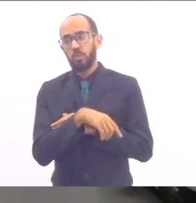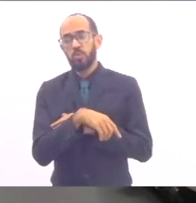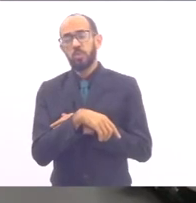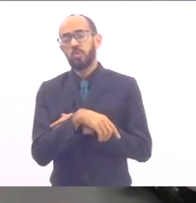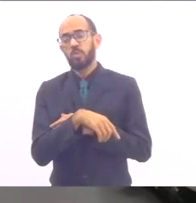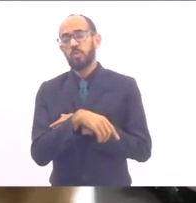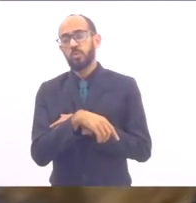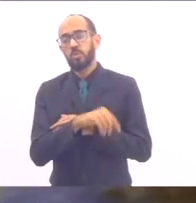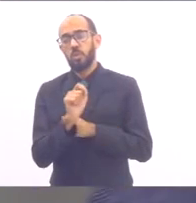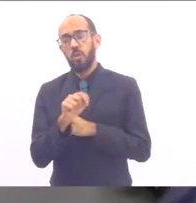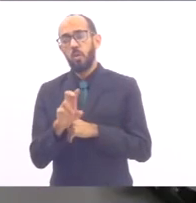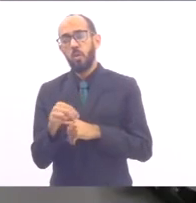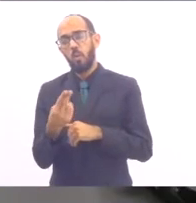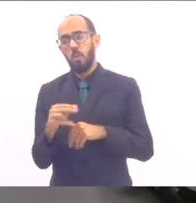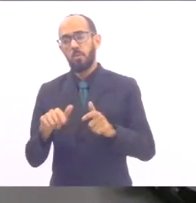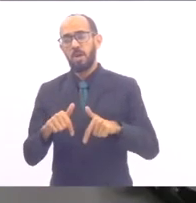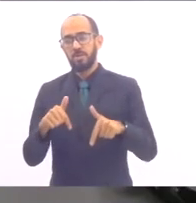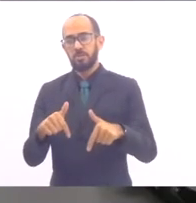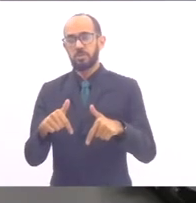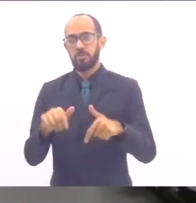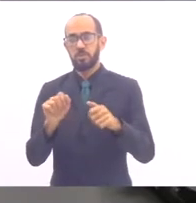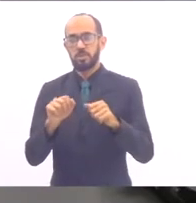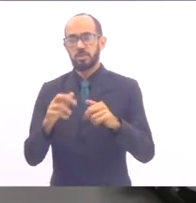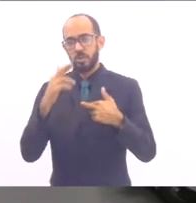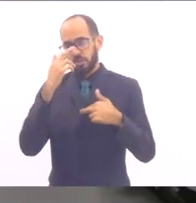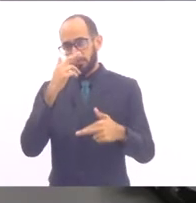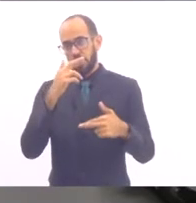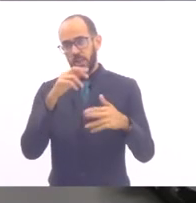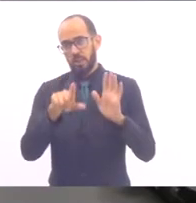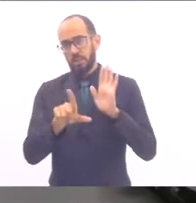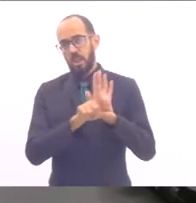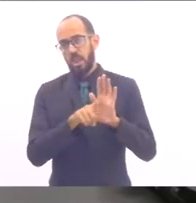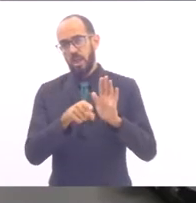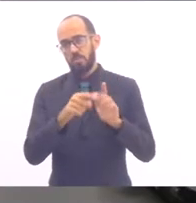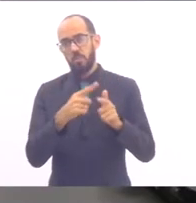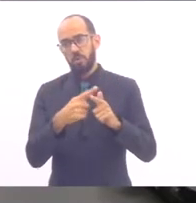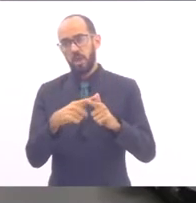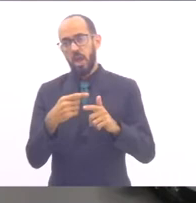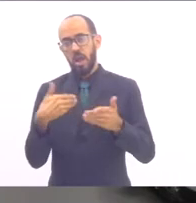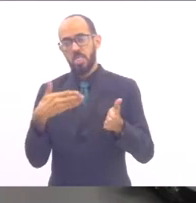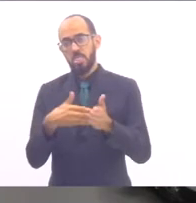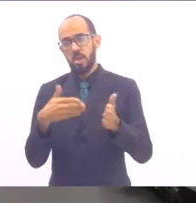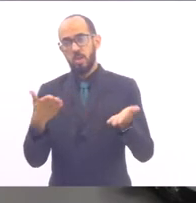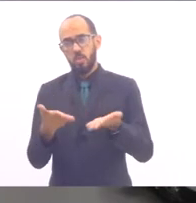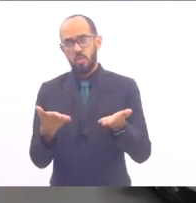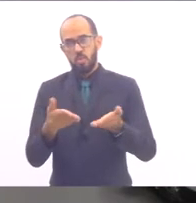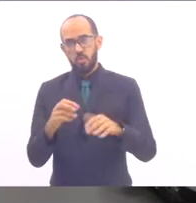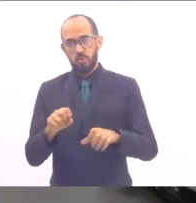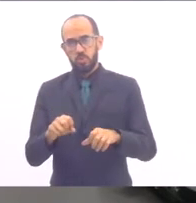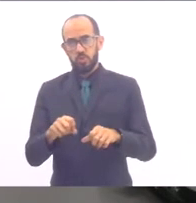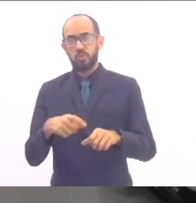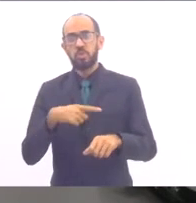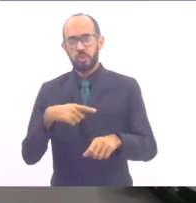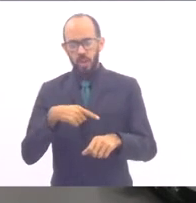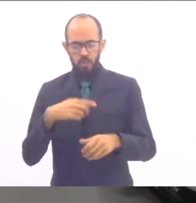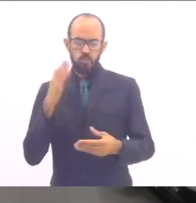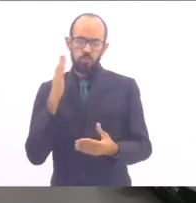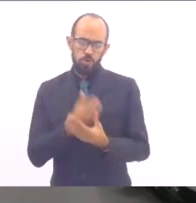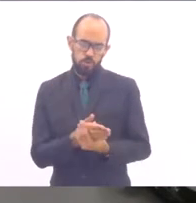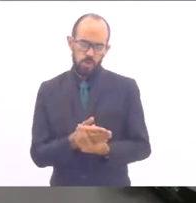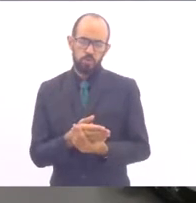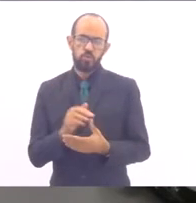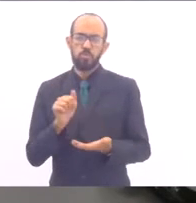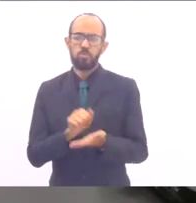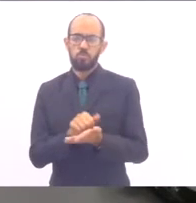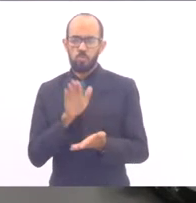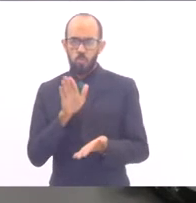alguma iniciativa para cumprir essa lei, porque de lá para cá seguramente houve ação judicial, houve